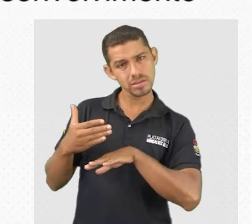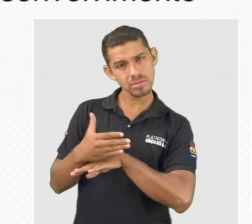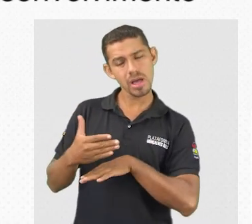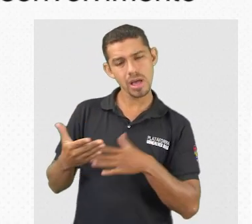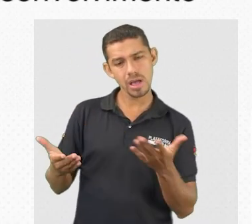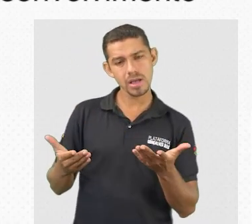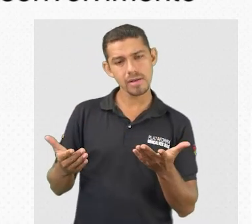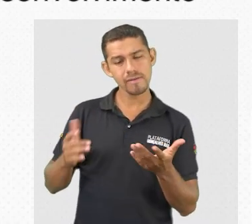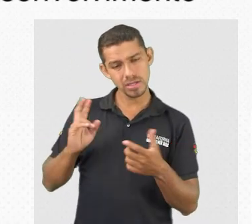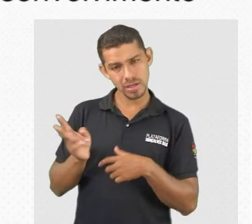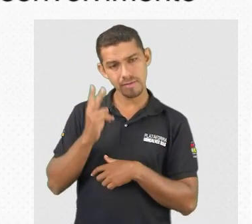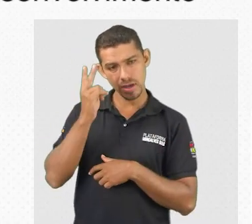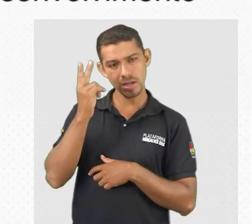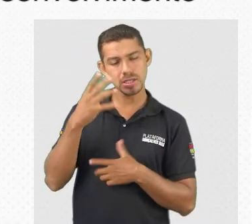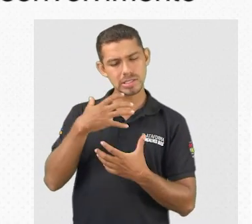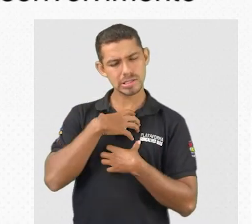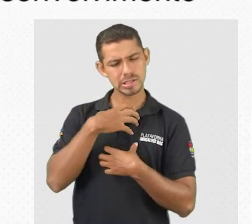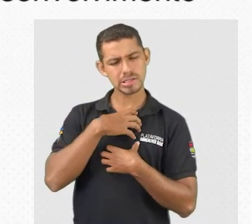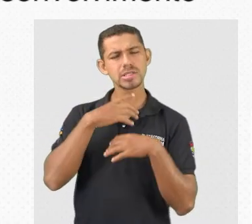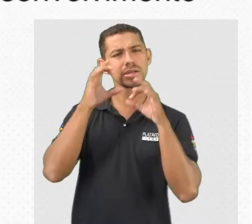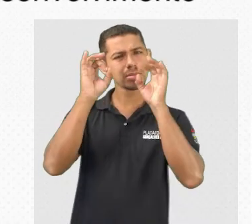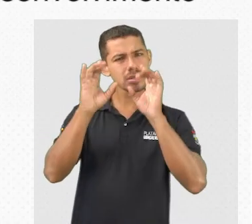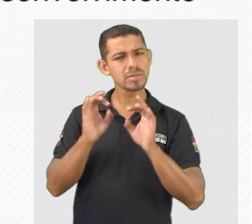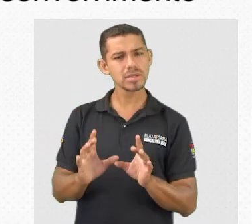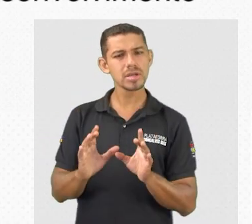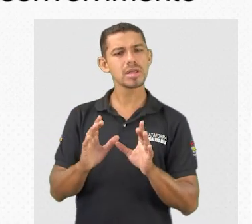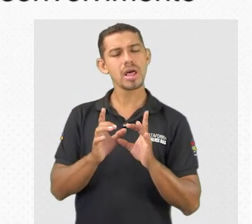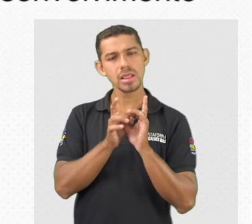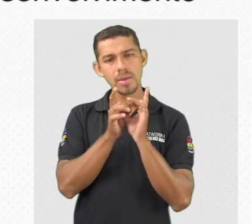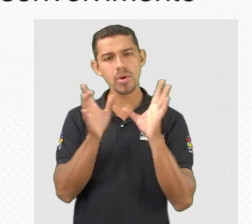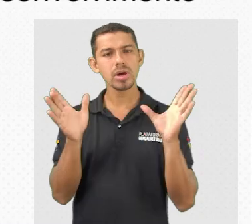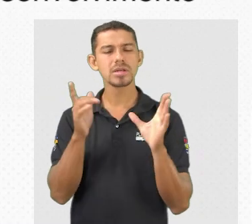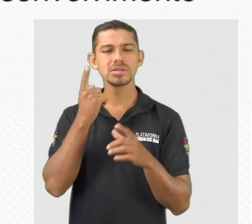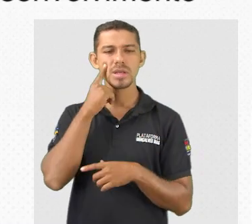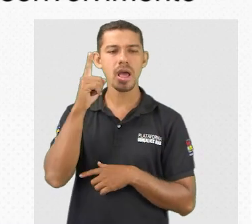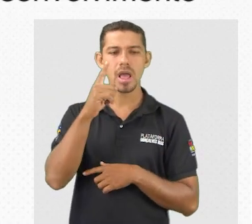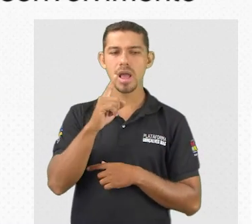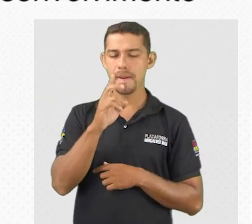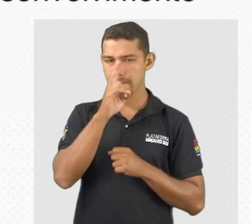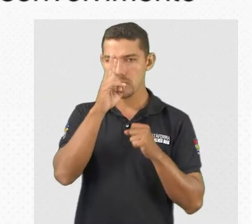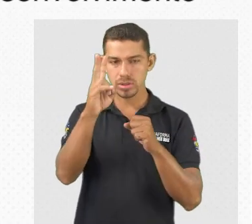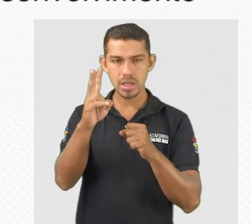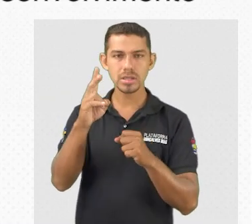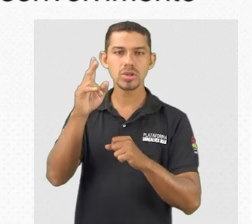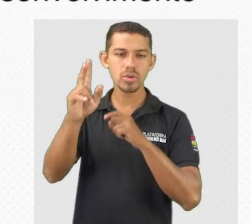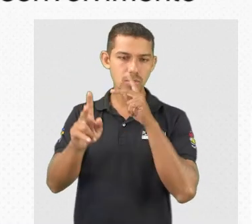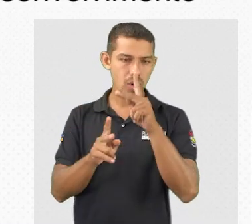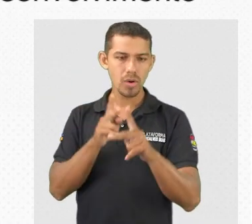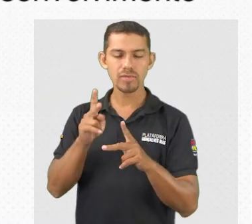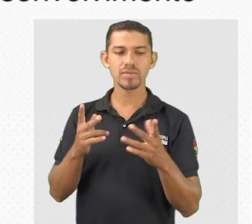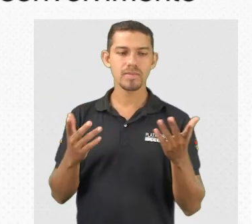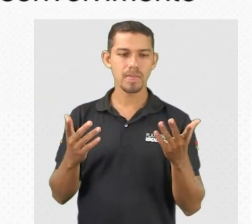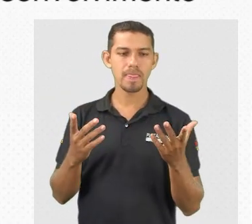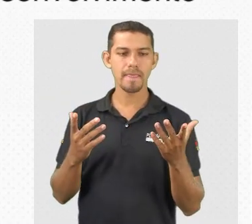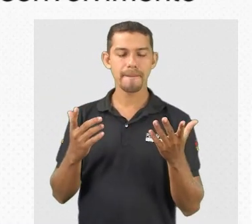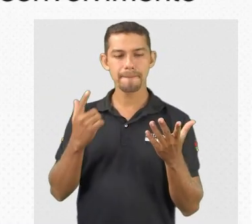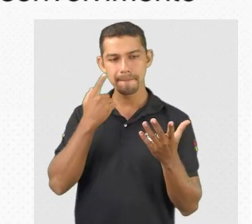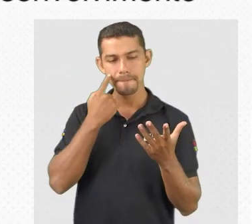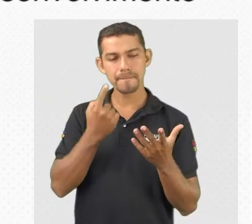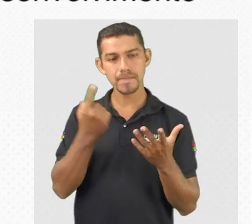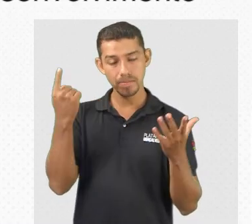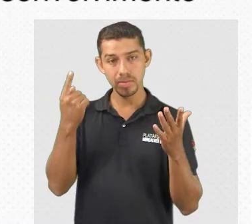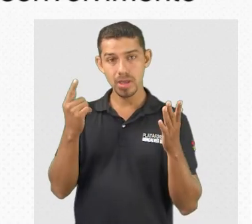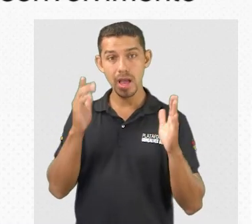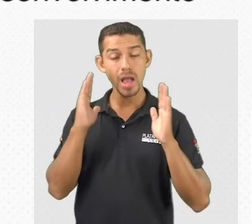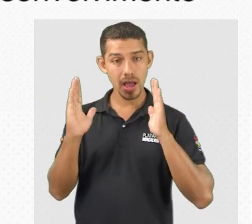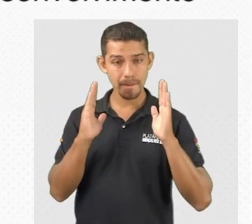fazer valer esse sentido específico da ideia de democracia, que é o poder que vem do povo. A forma encontrada